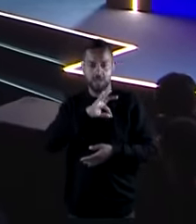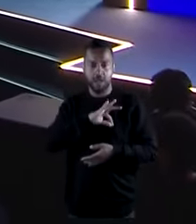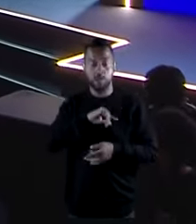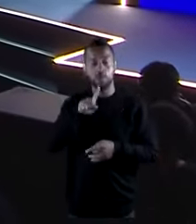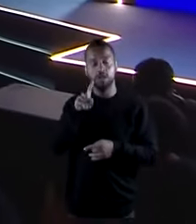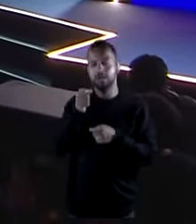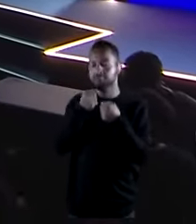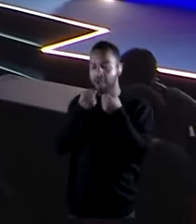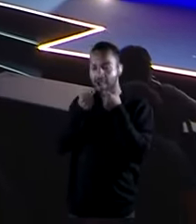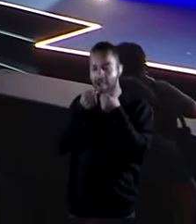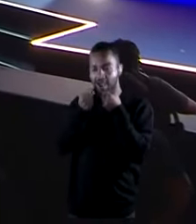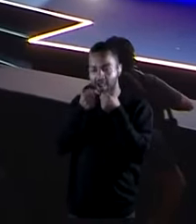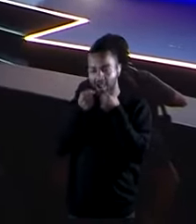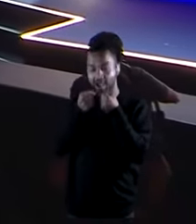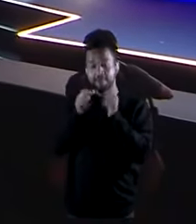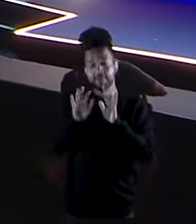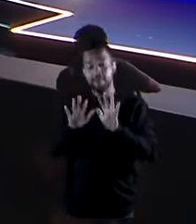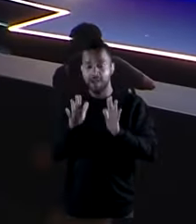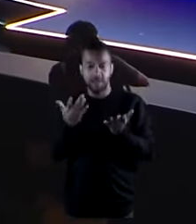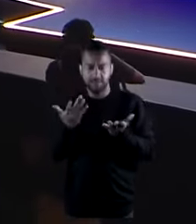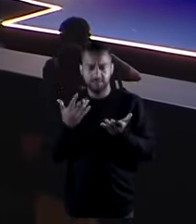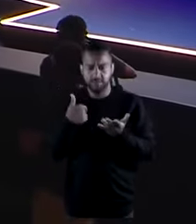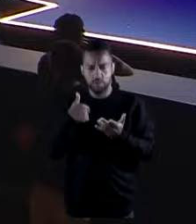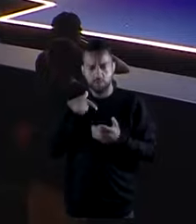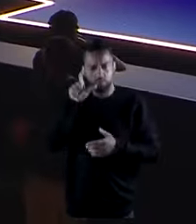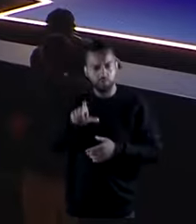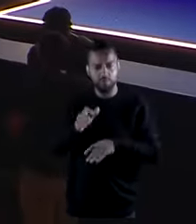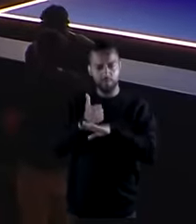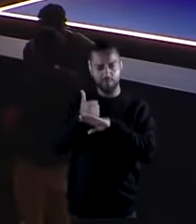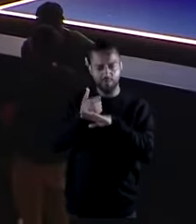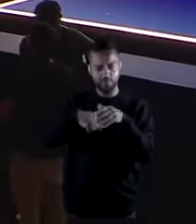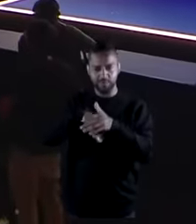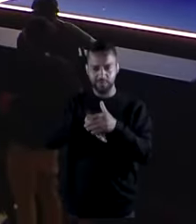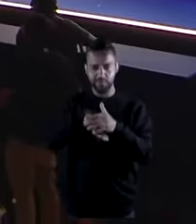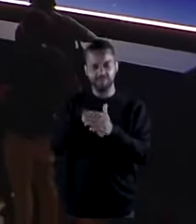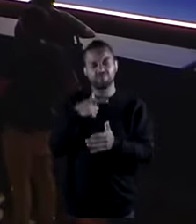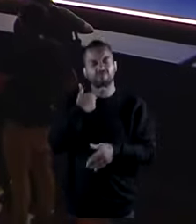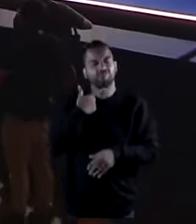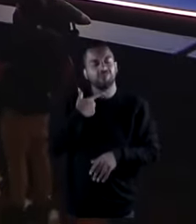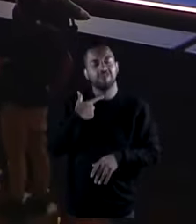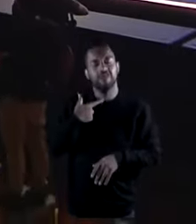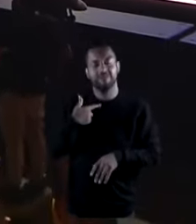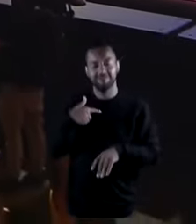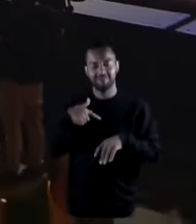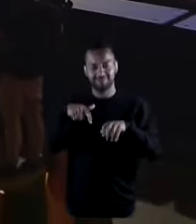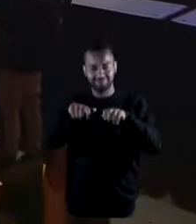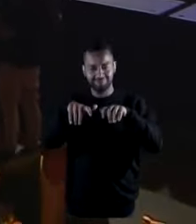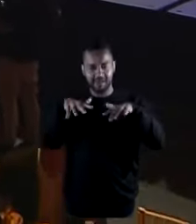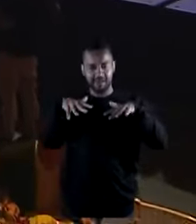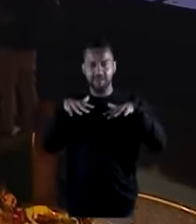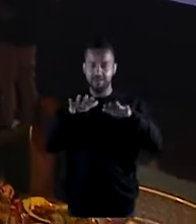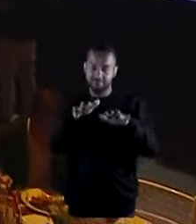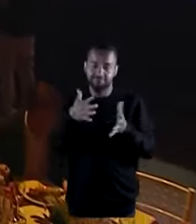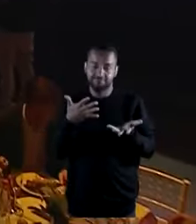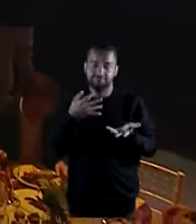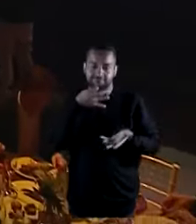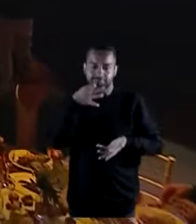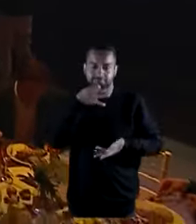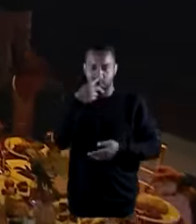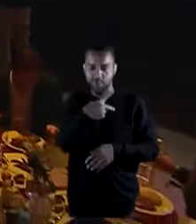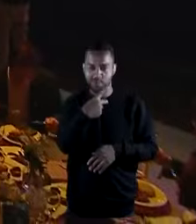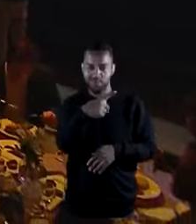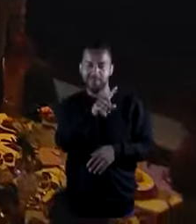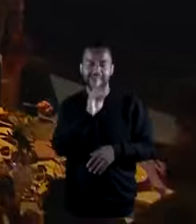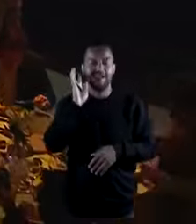isso não tem preço, tem valor. Mas eu só sinto falta de um pouquinho mais de estar na arquibancada. Maravilha, com os seus pitacos maravilhosos, genial,